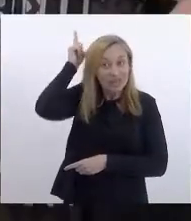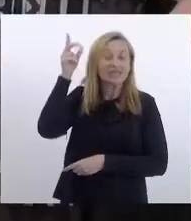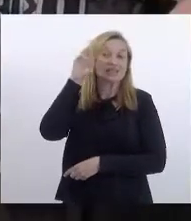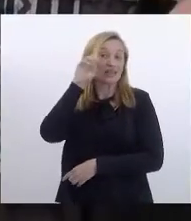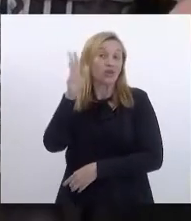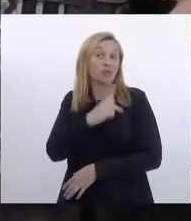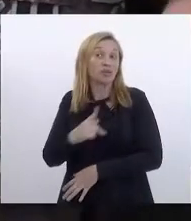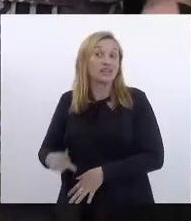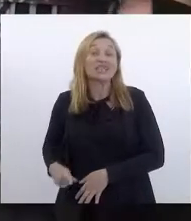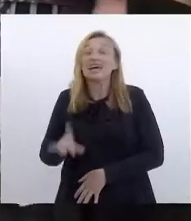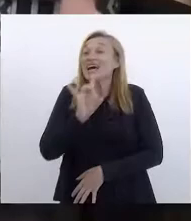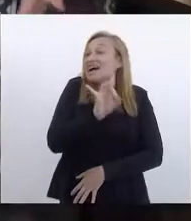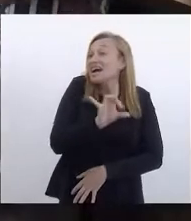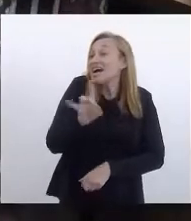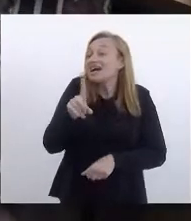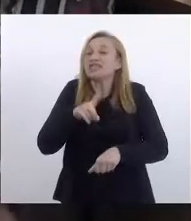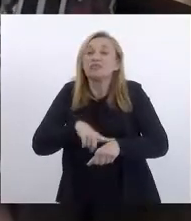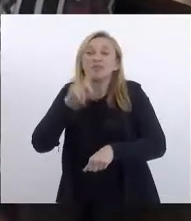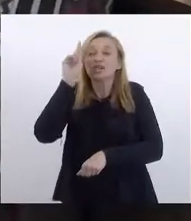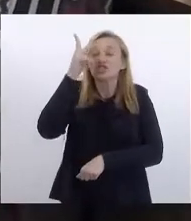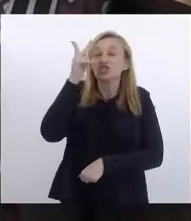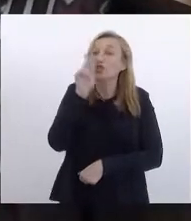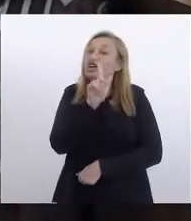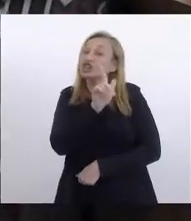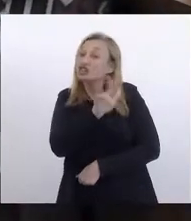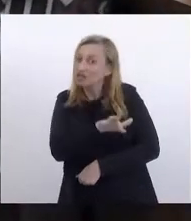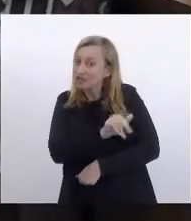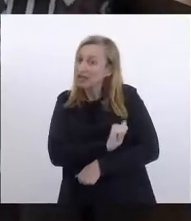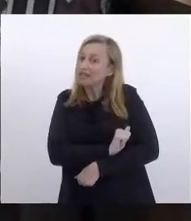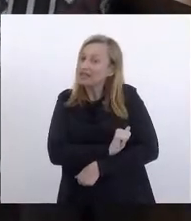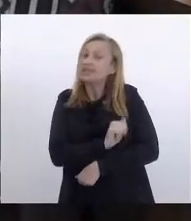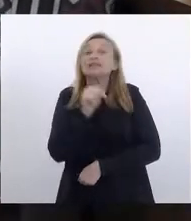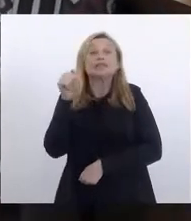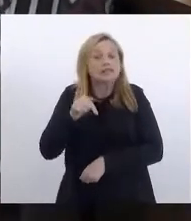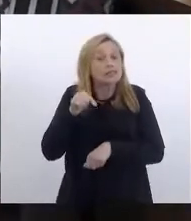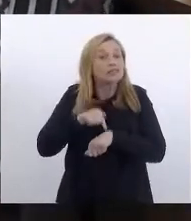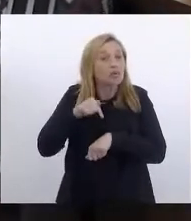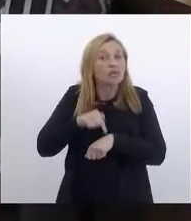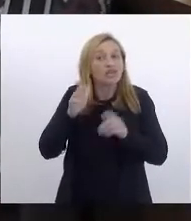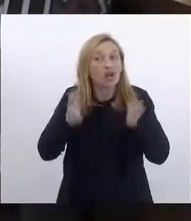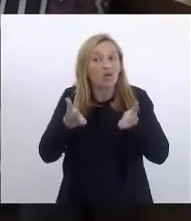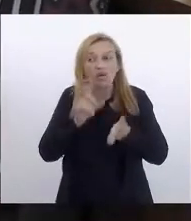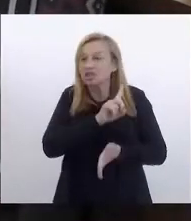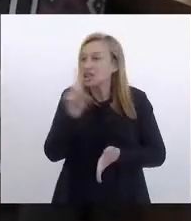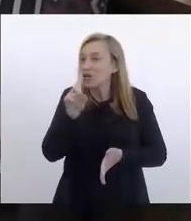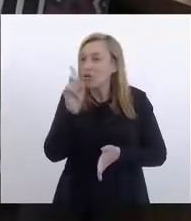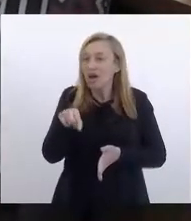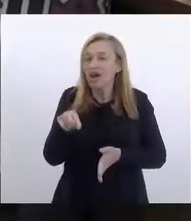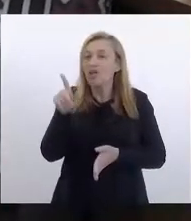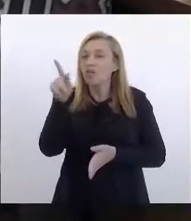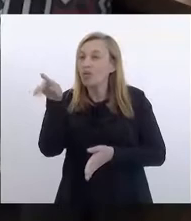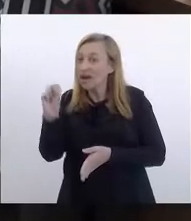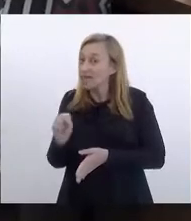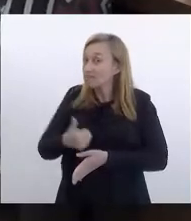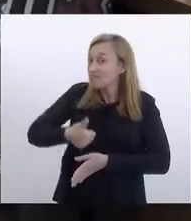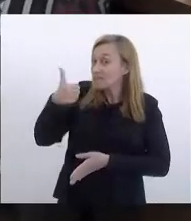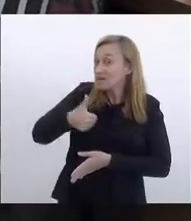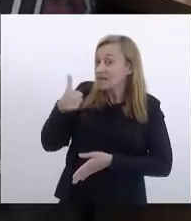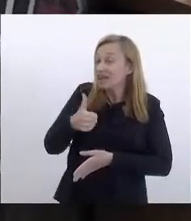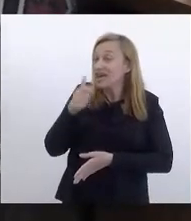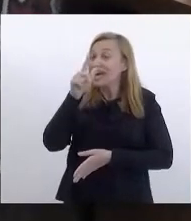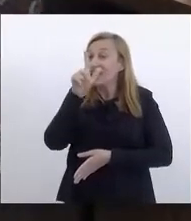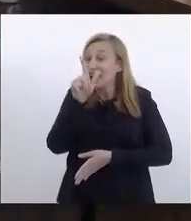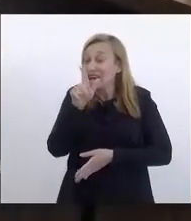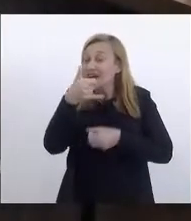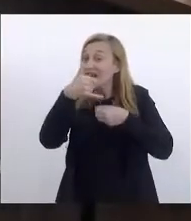presidente cada momento histórico é diferente nesse momento histórico não era o gás primeiro era a